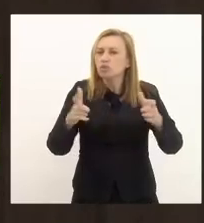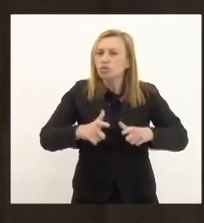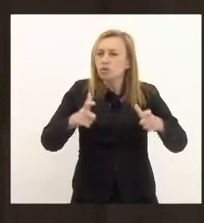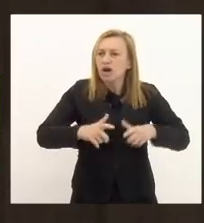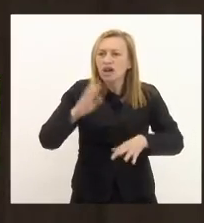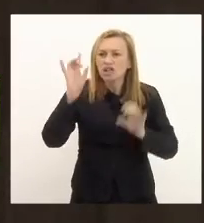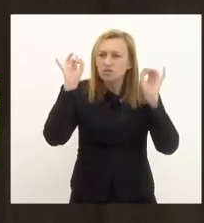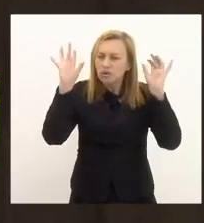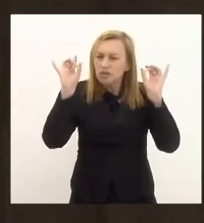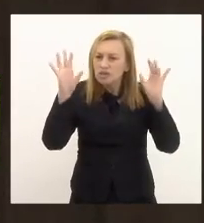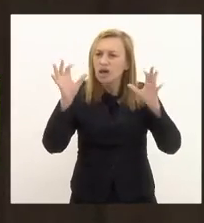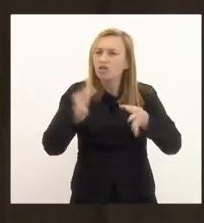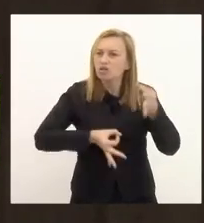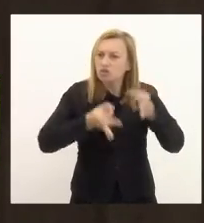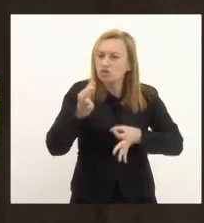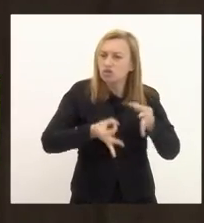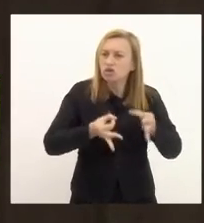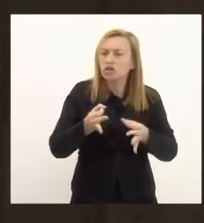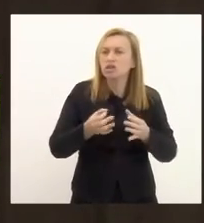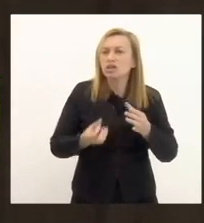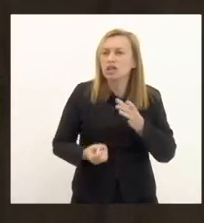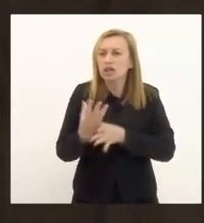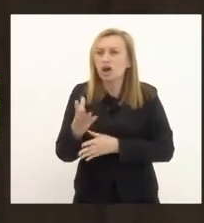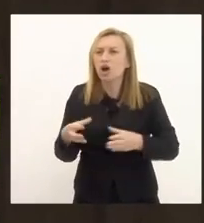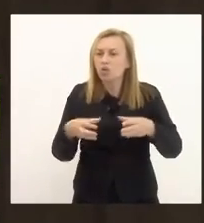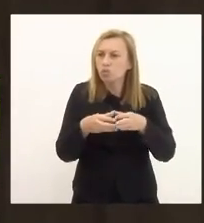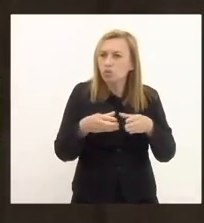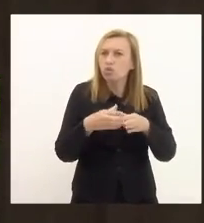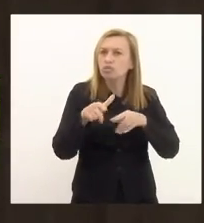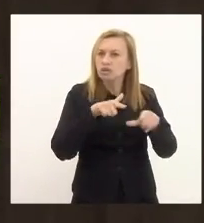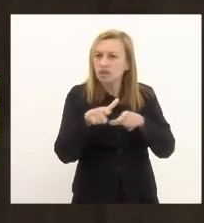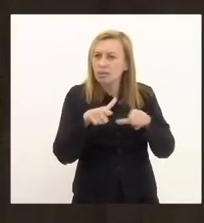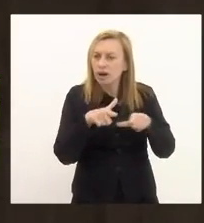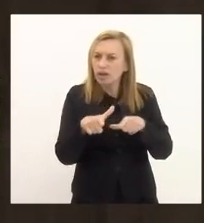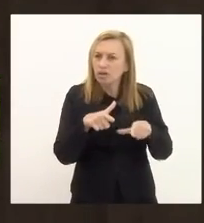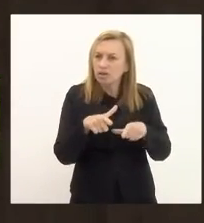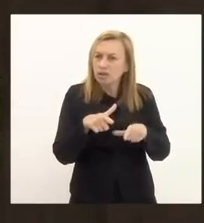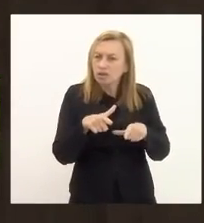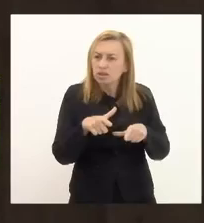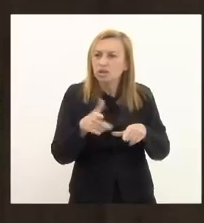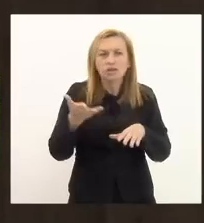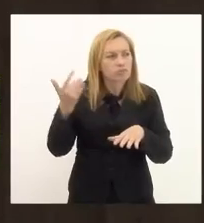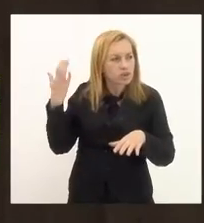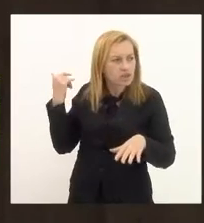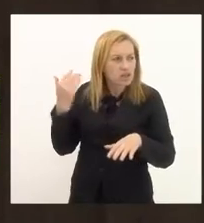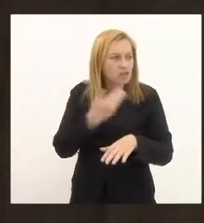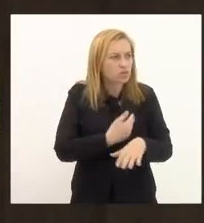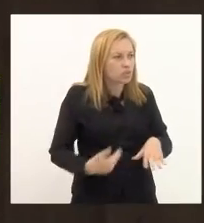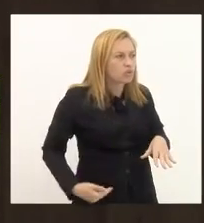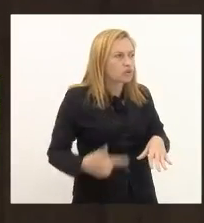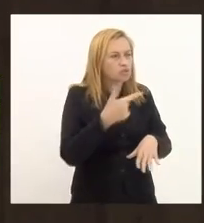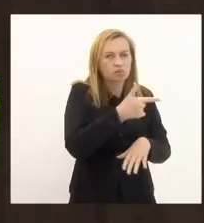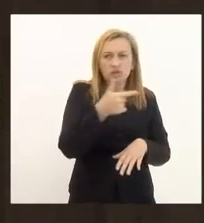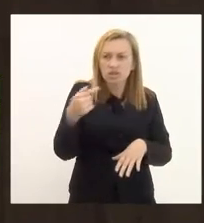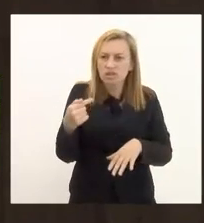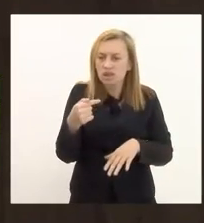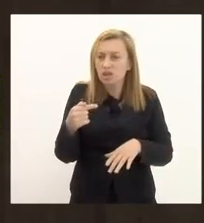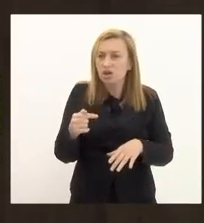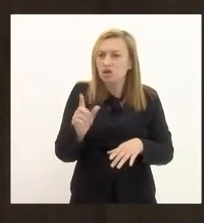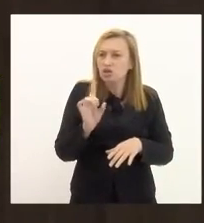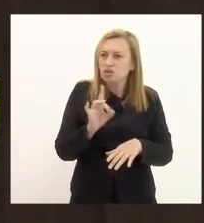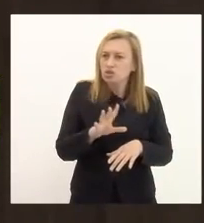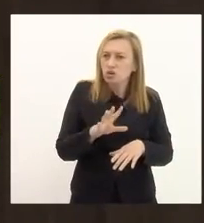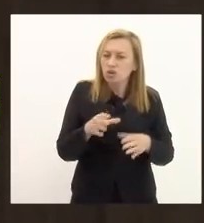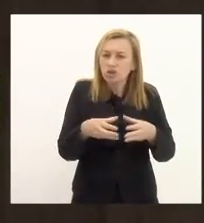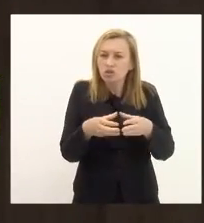para isso foi uma sugestão fizemos chegamos até a criar um grupo de trabalho e na época do Governo de 2017 só